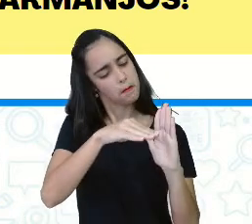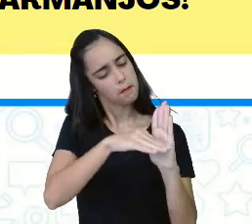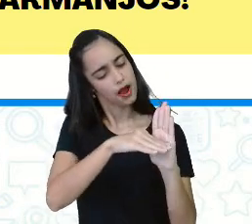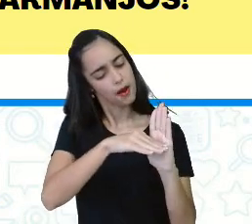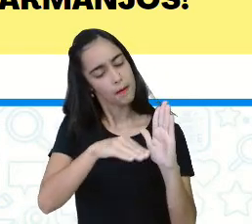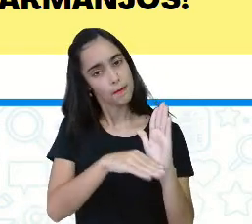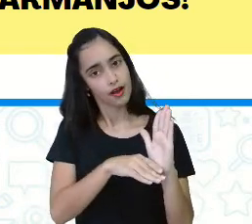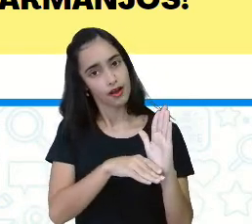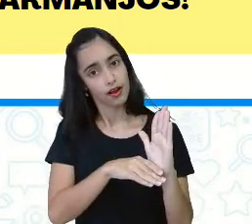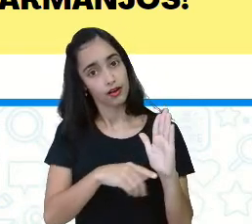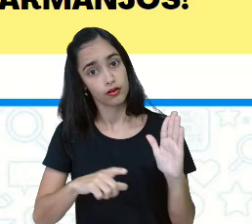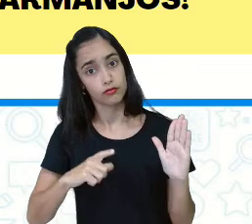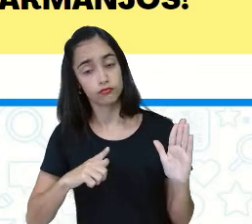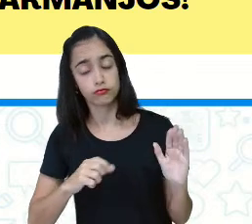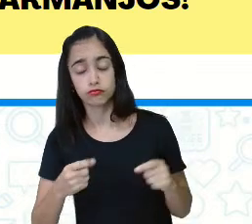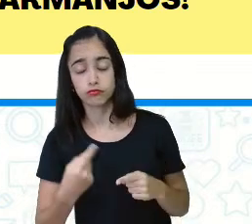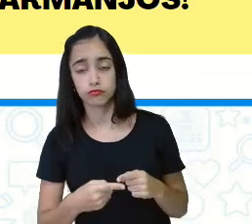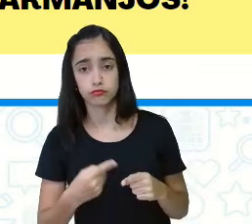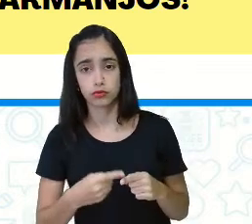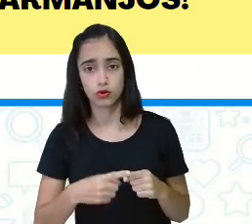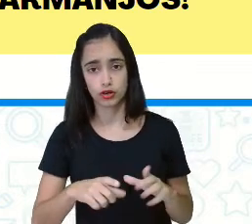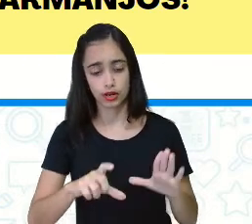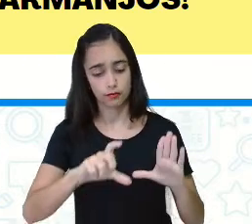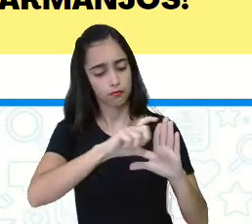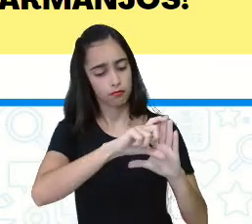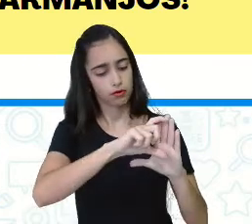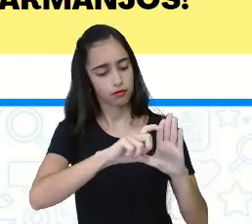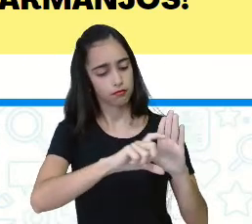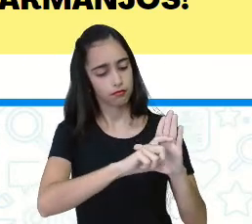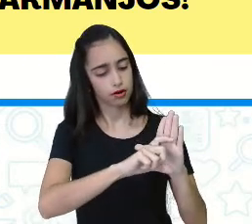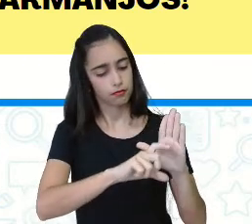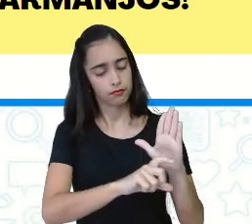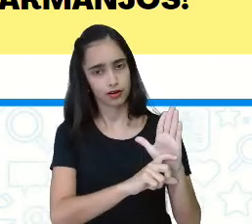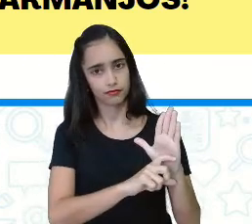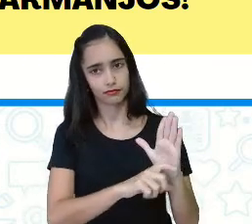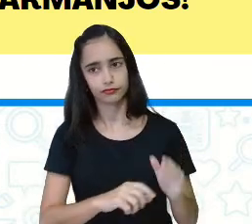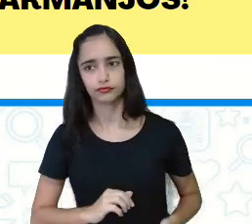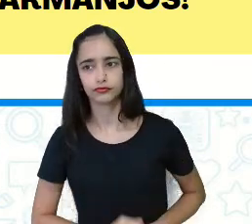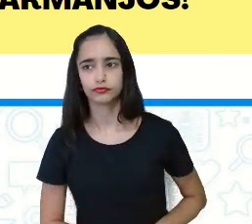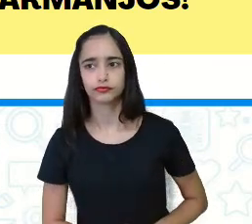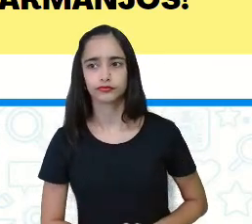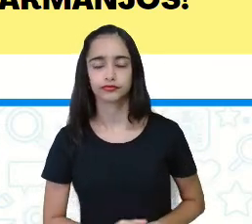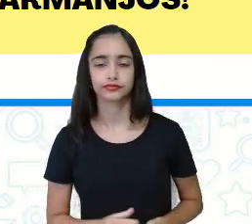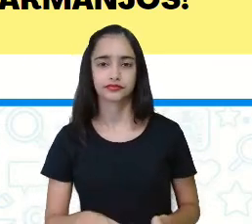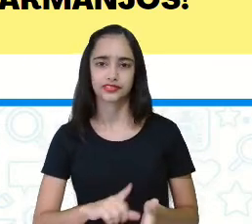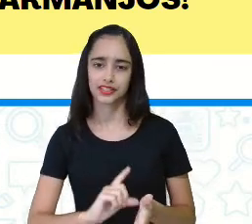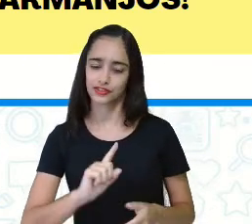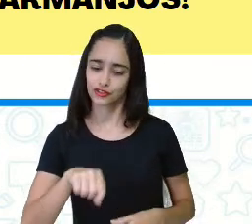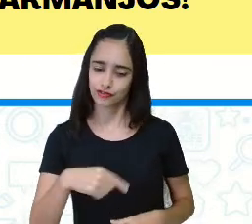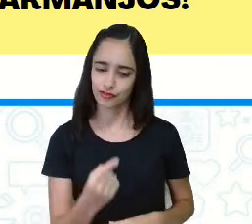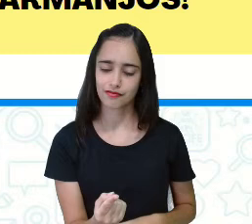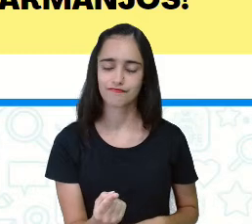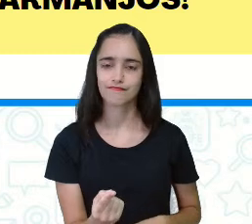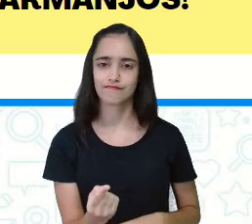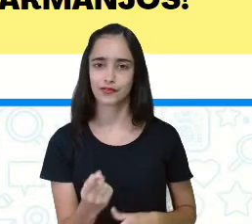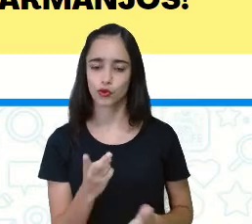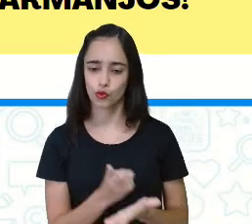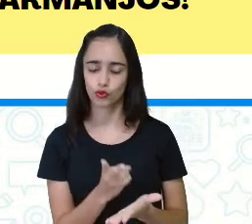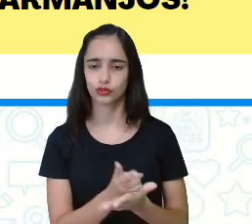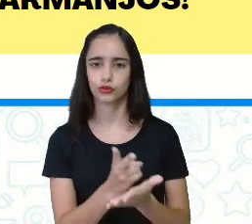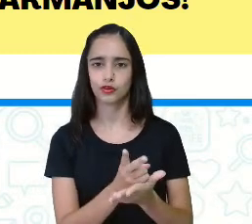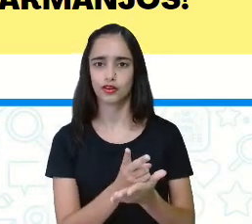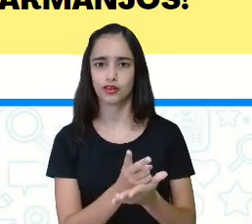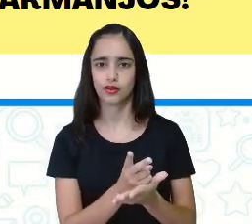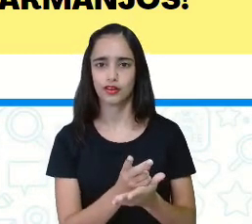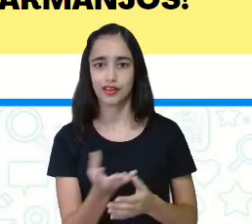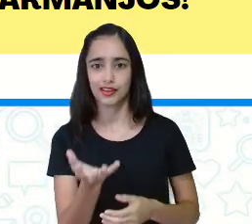conjunto de versos. Agora, antes de ir para a próxima página desse slide, eu